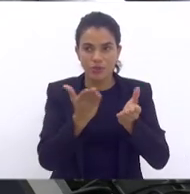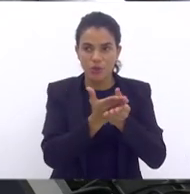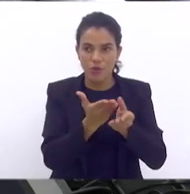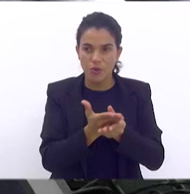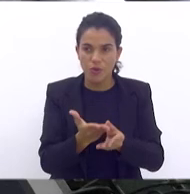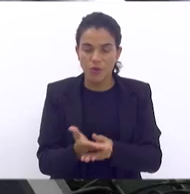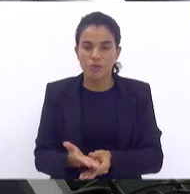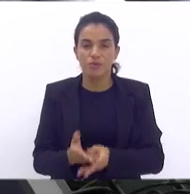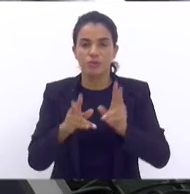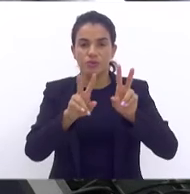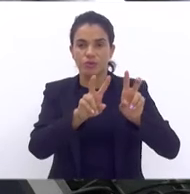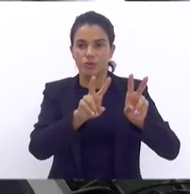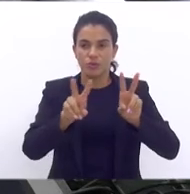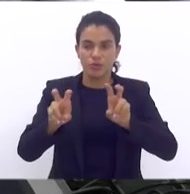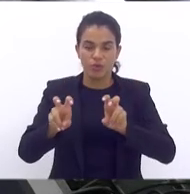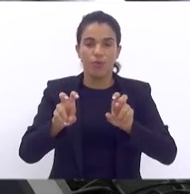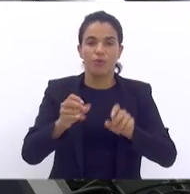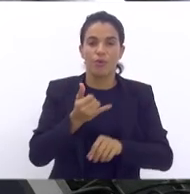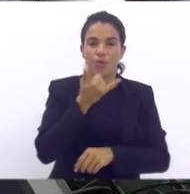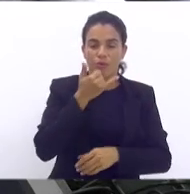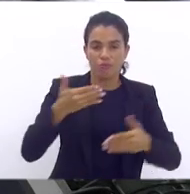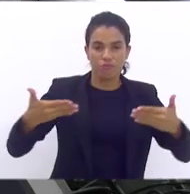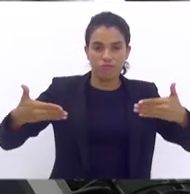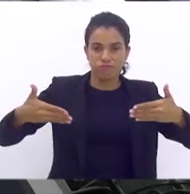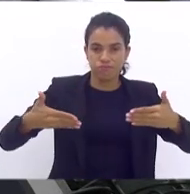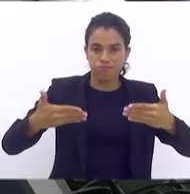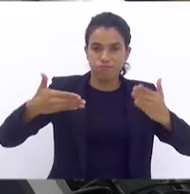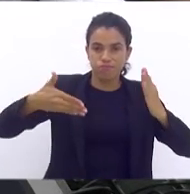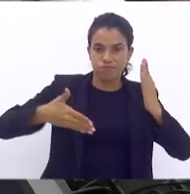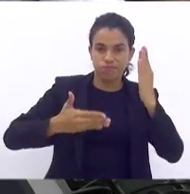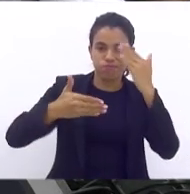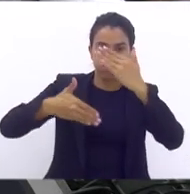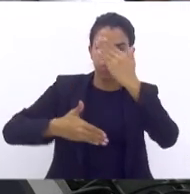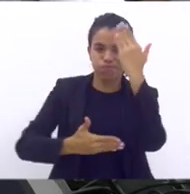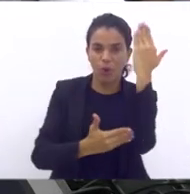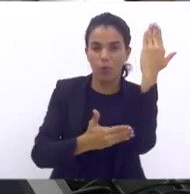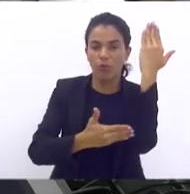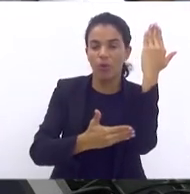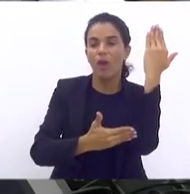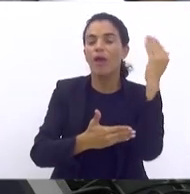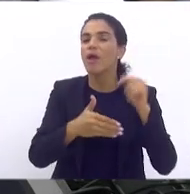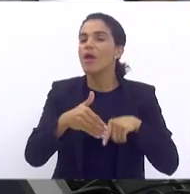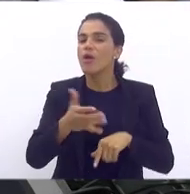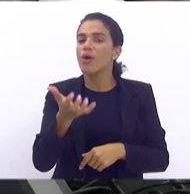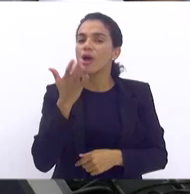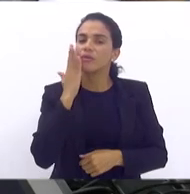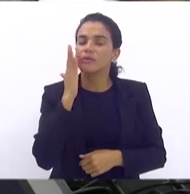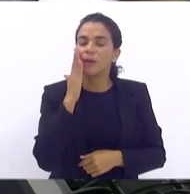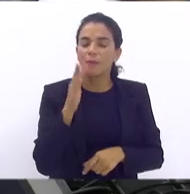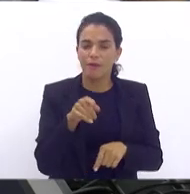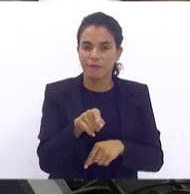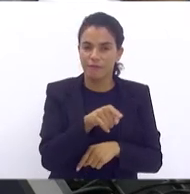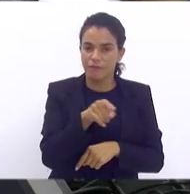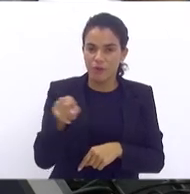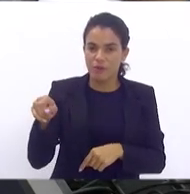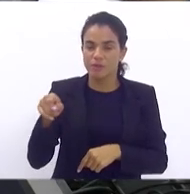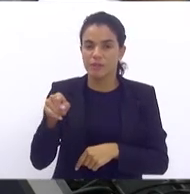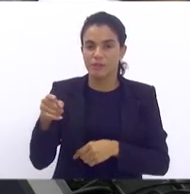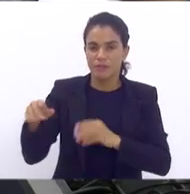em relação ao acidente do dia 14 de novembro do ano passado, eu gostaria também que vocês nos